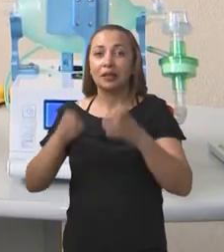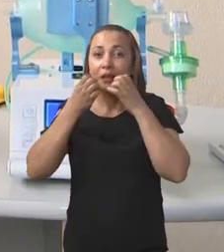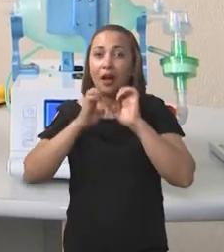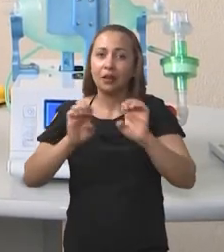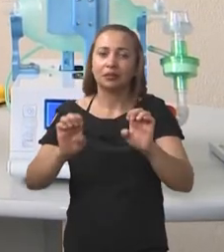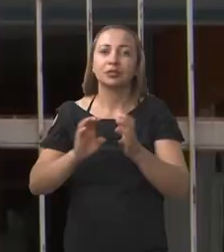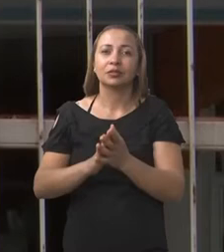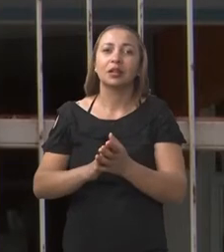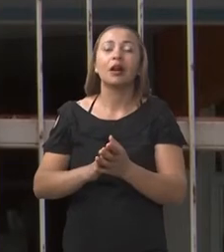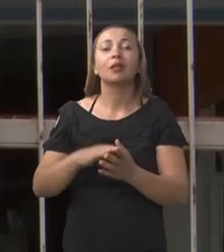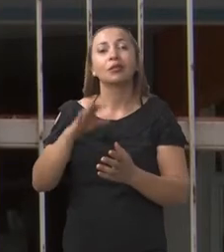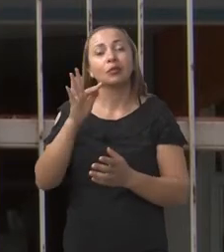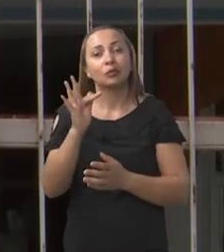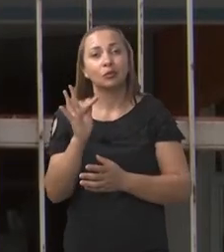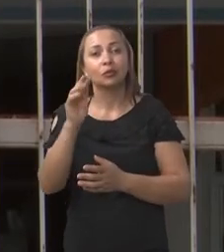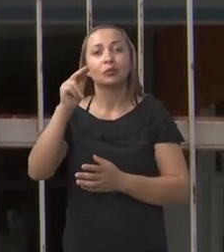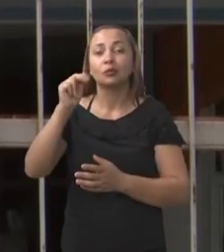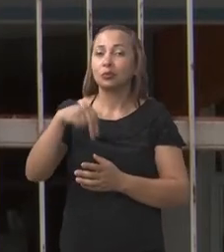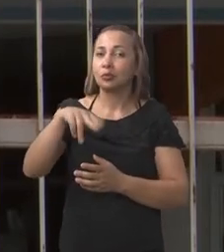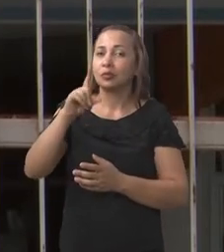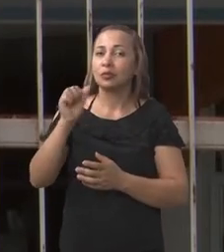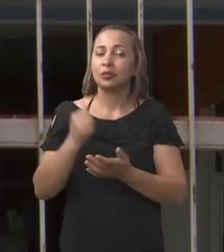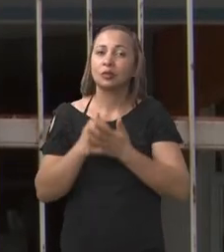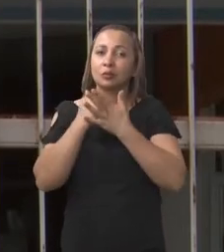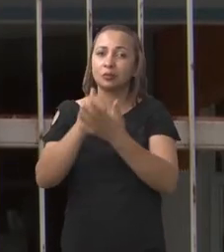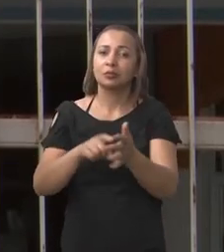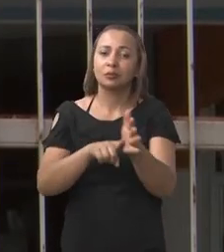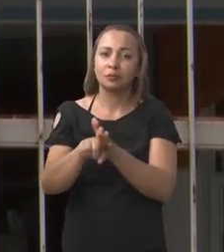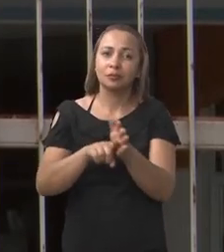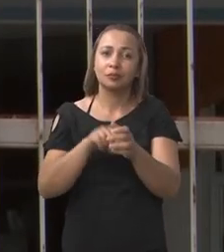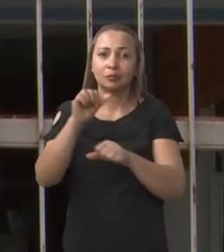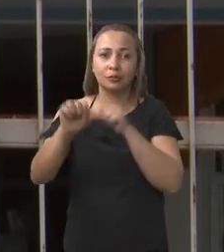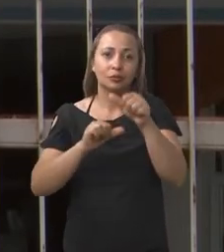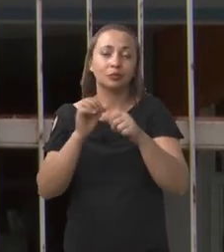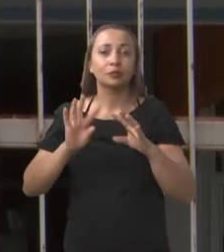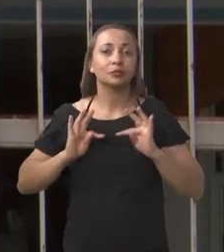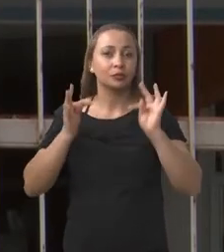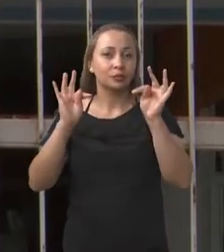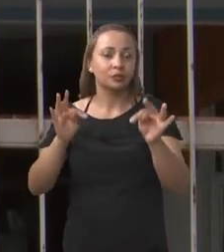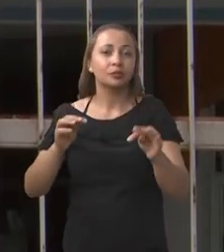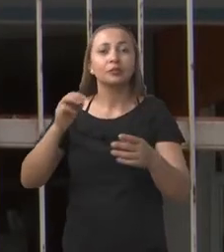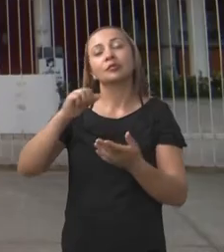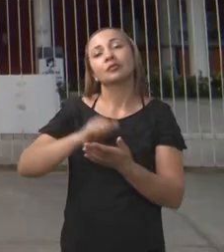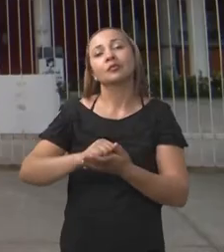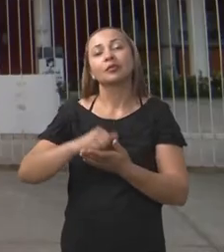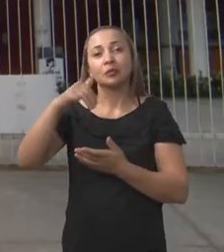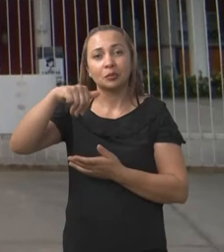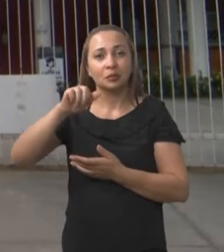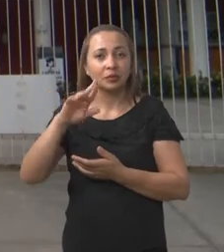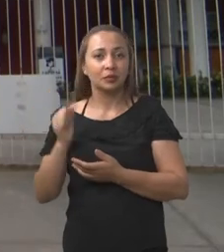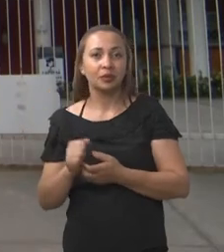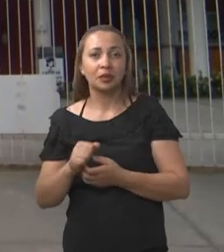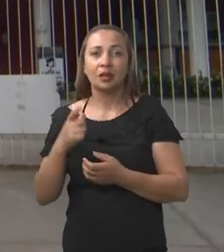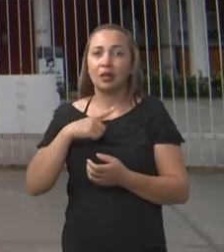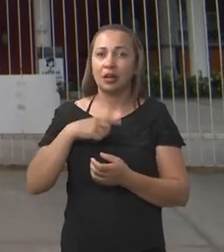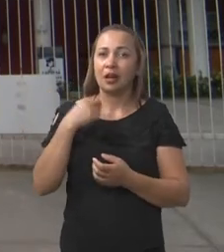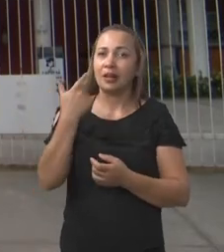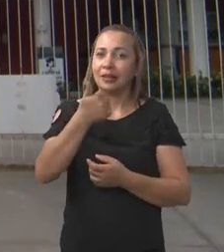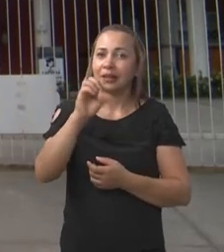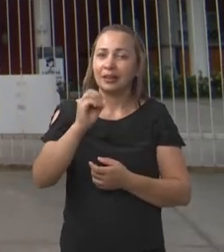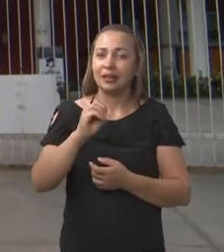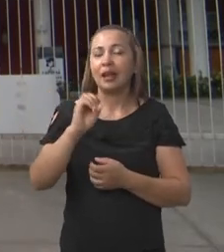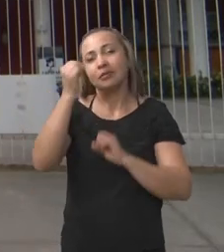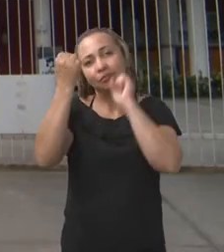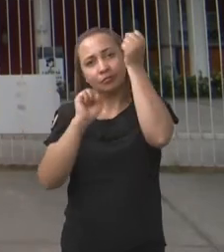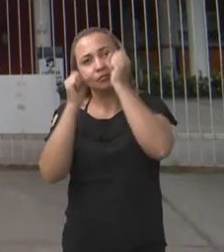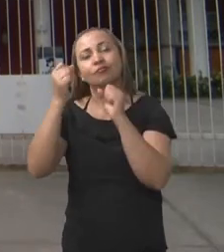emergencial, a Fundação de Amparo à Pesquisa e ao Desenvolvimento Científico e Tecnológico do Maranhão custeou 10